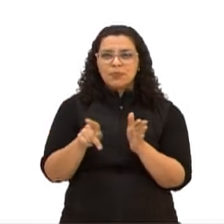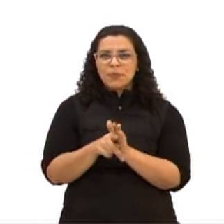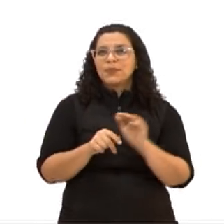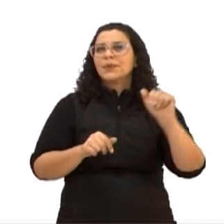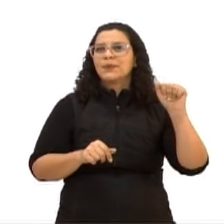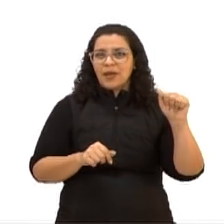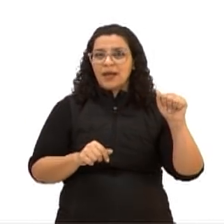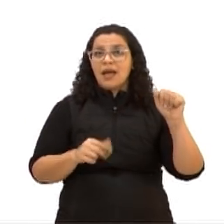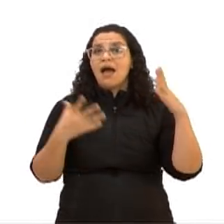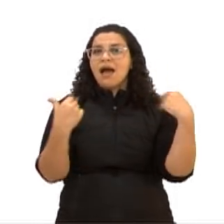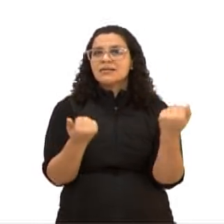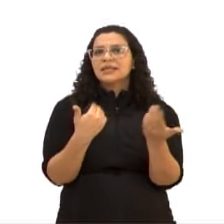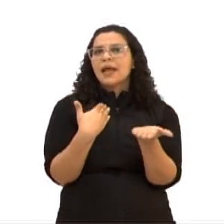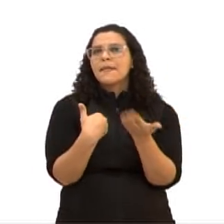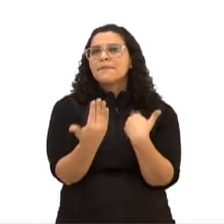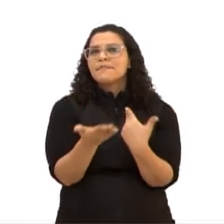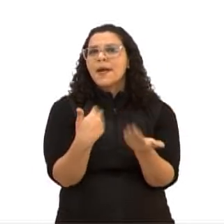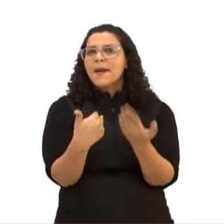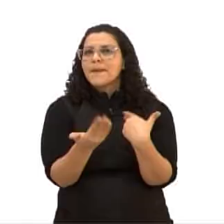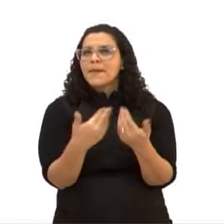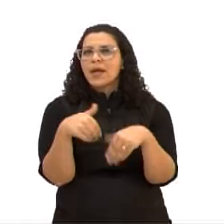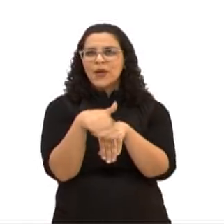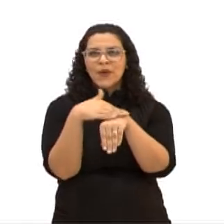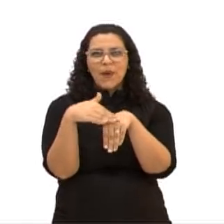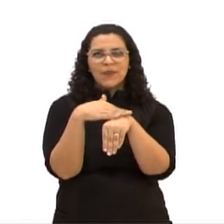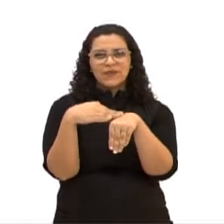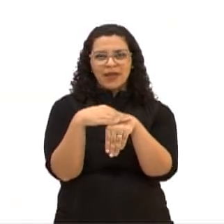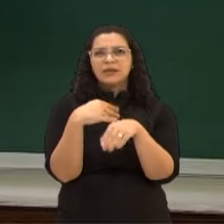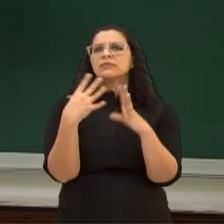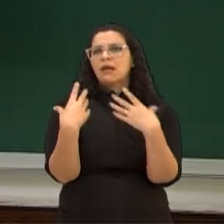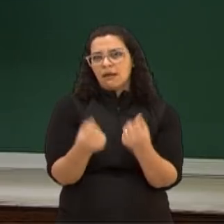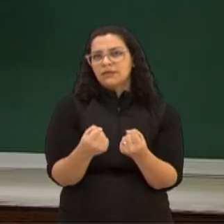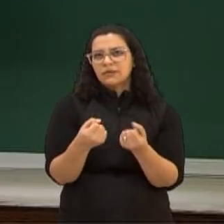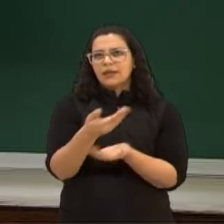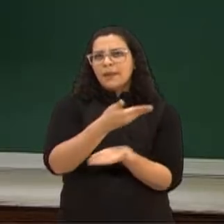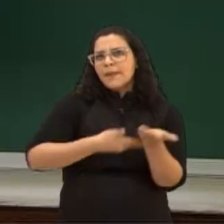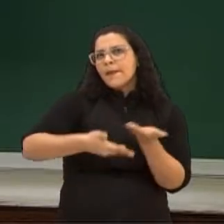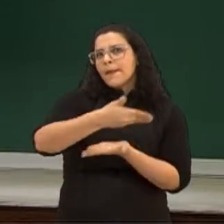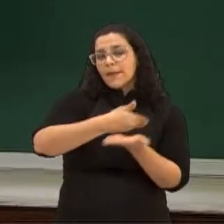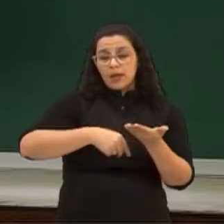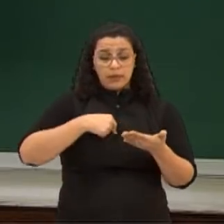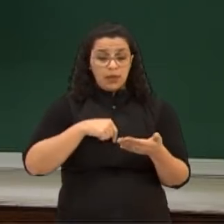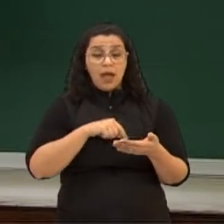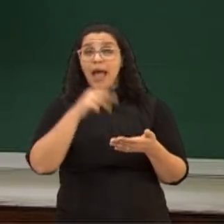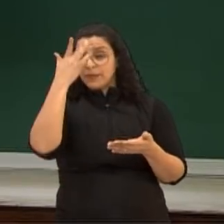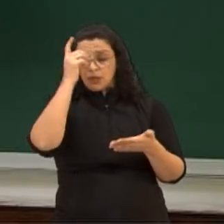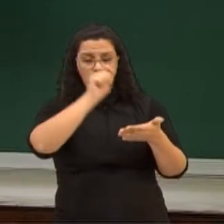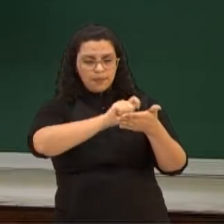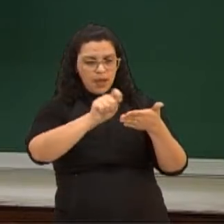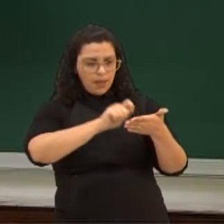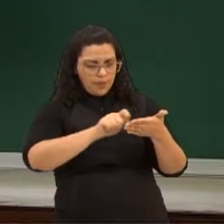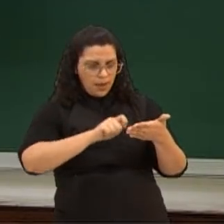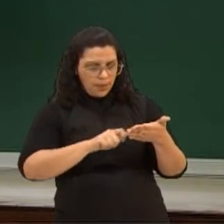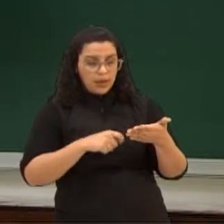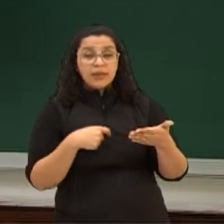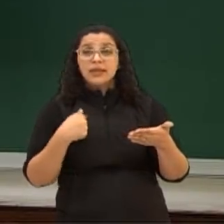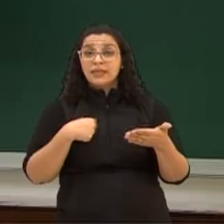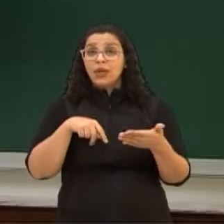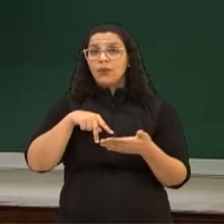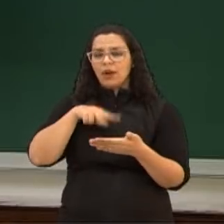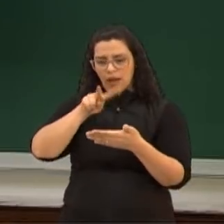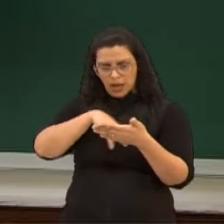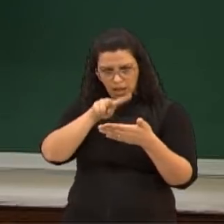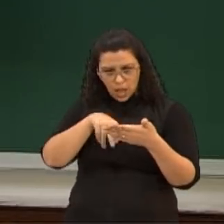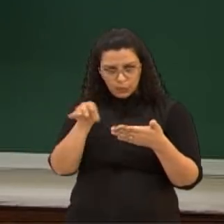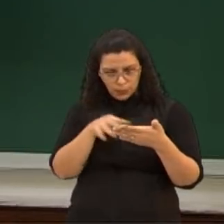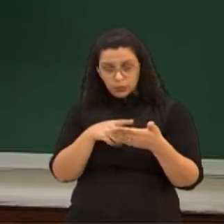quê? Permite uma interlocução. Ou seja, você, leitor, consegue conversar,